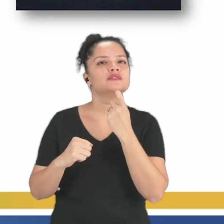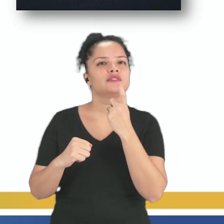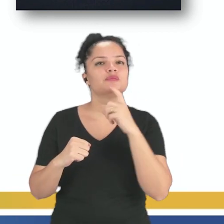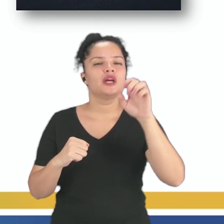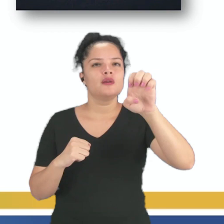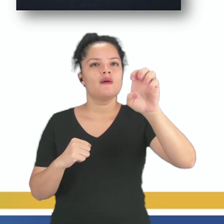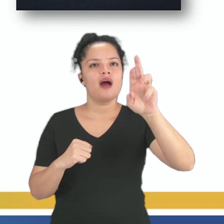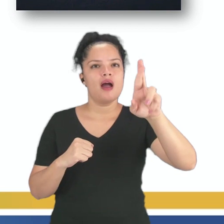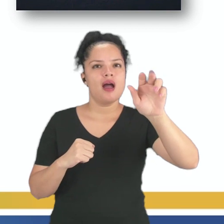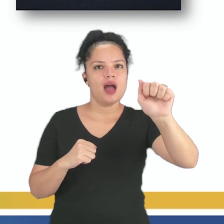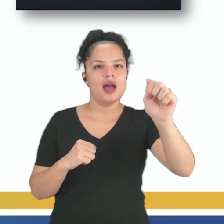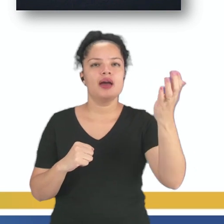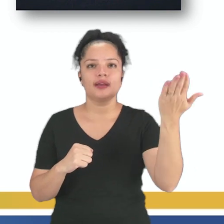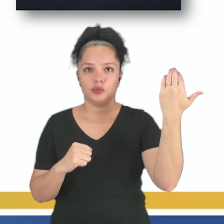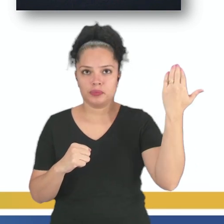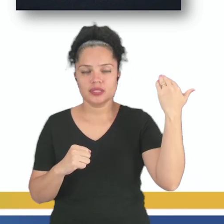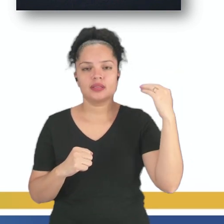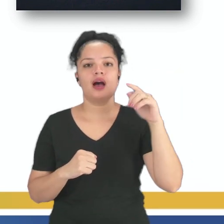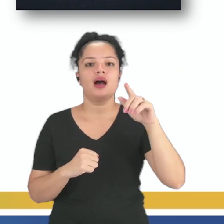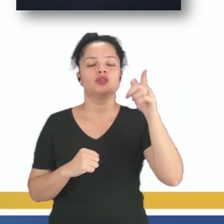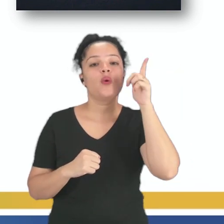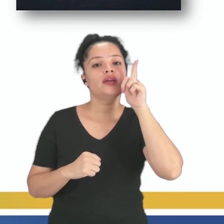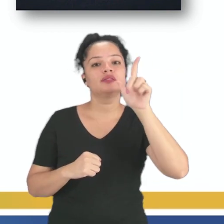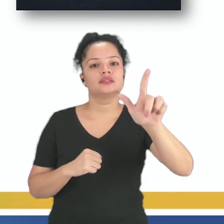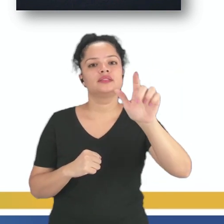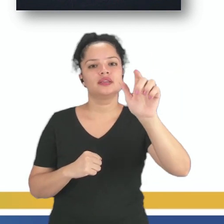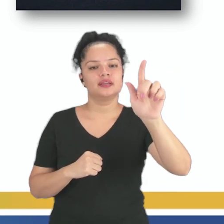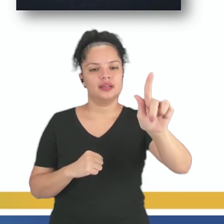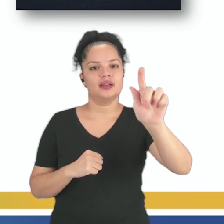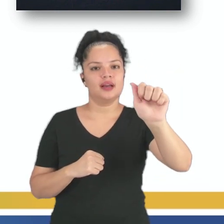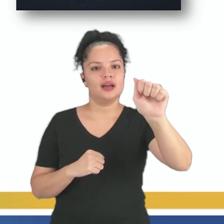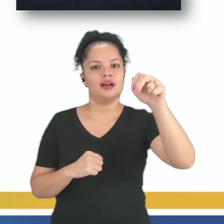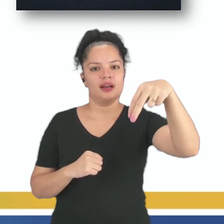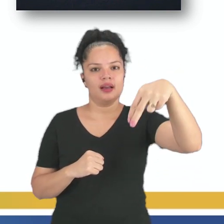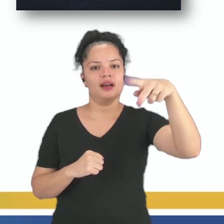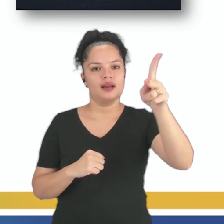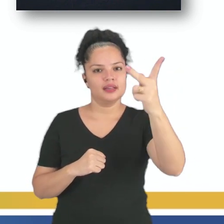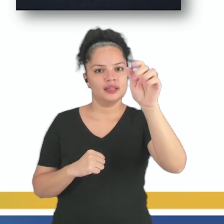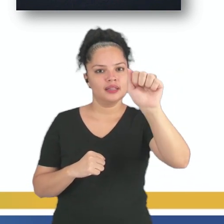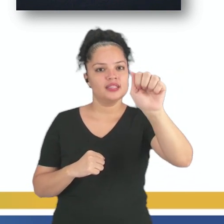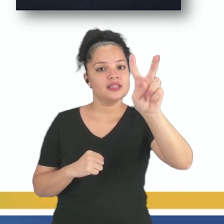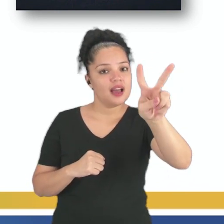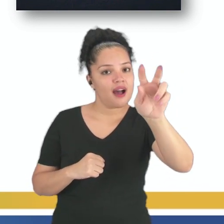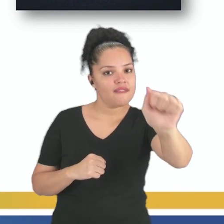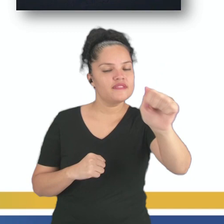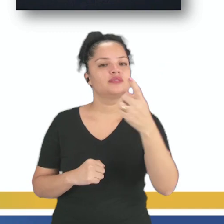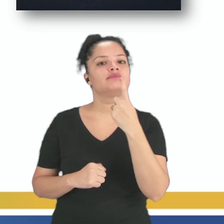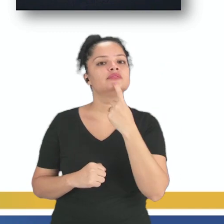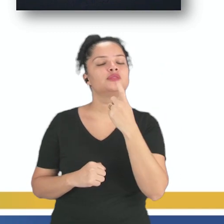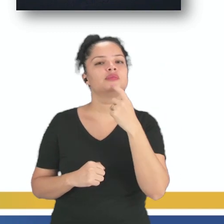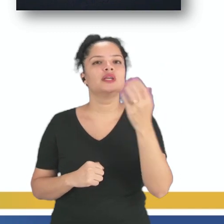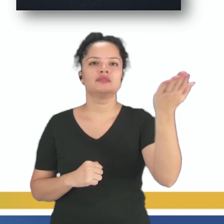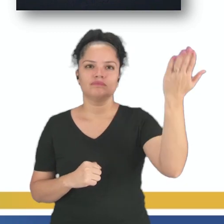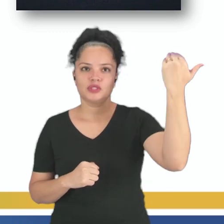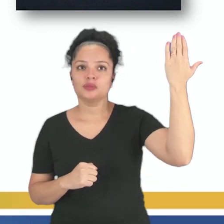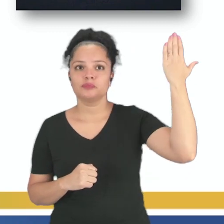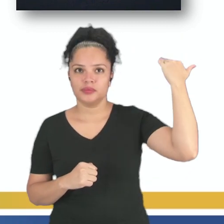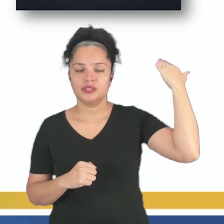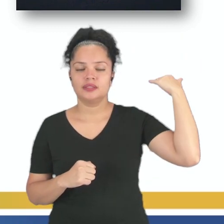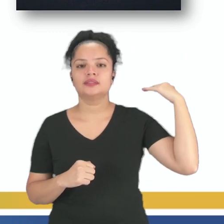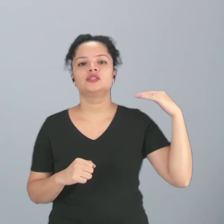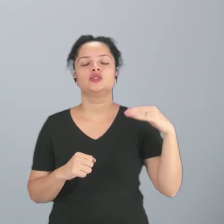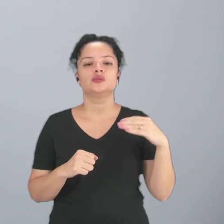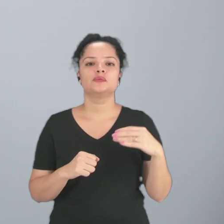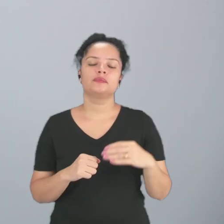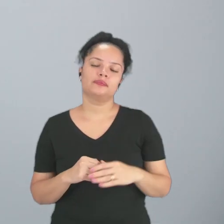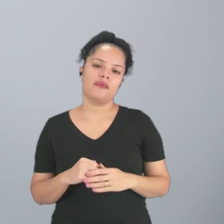era e ganhávamos. Novamente, nós temos o verbo no pretérito imperfeito. Meu pai era,